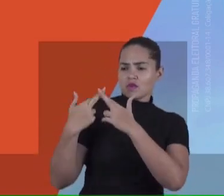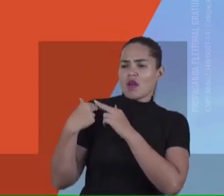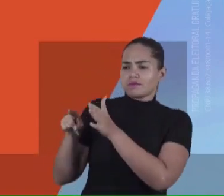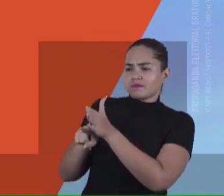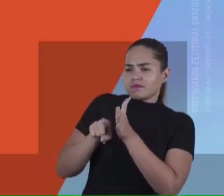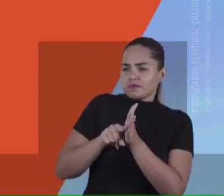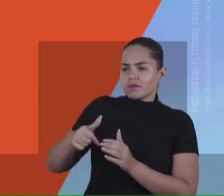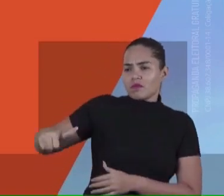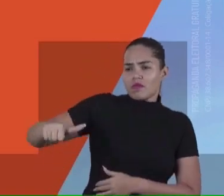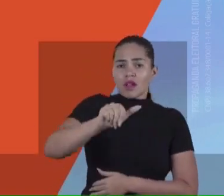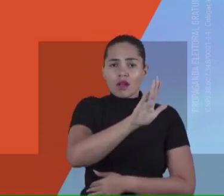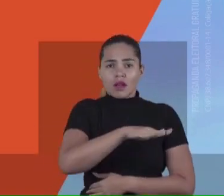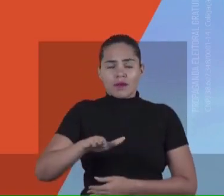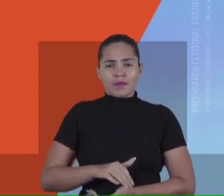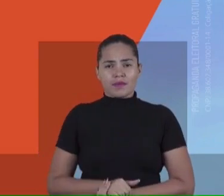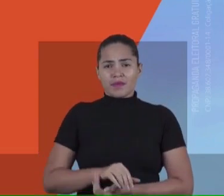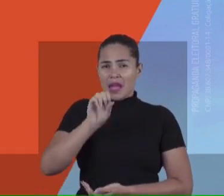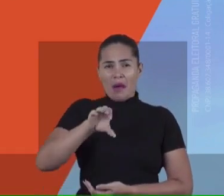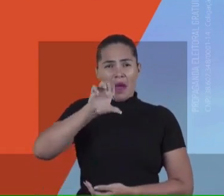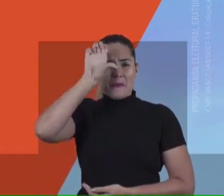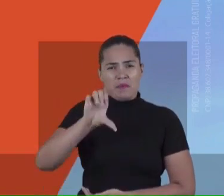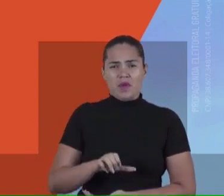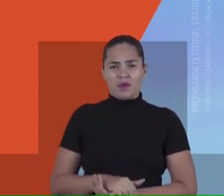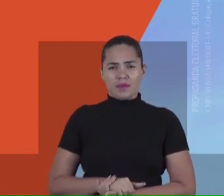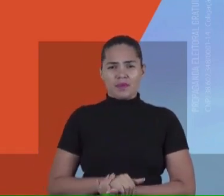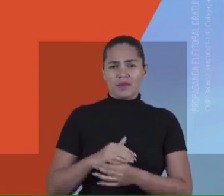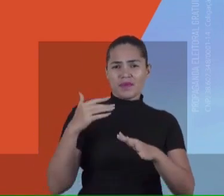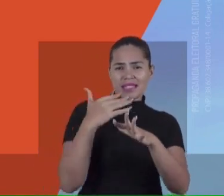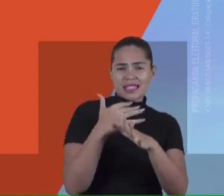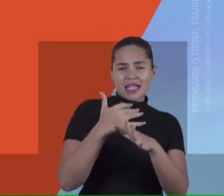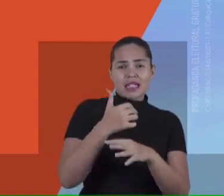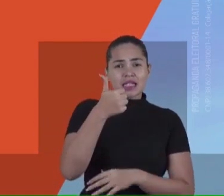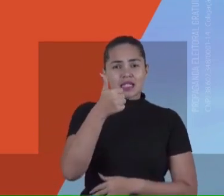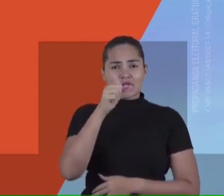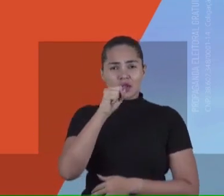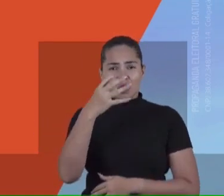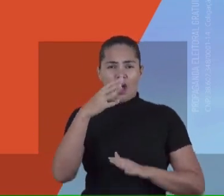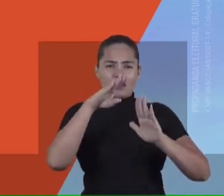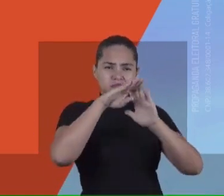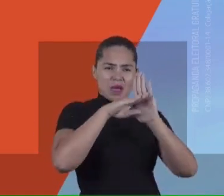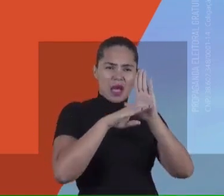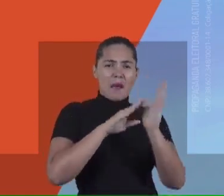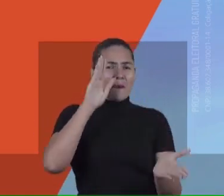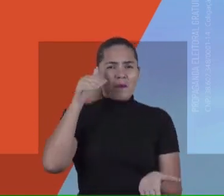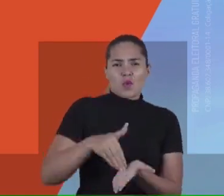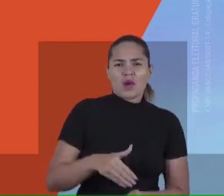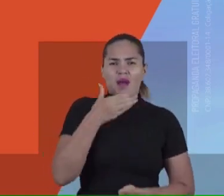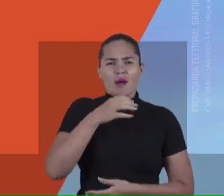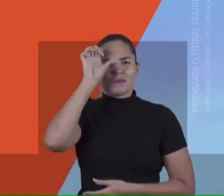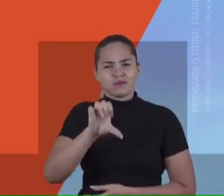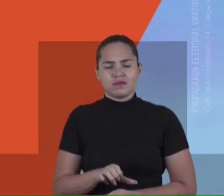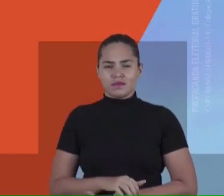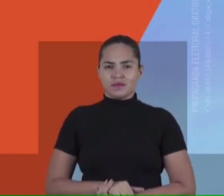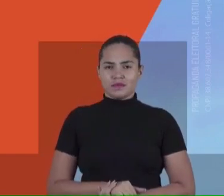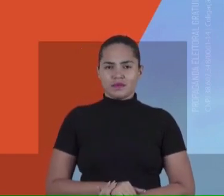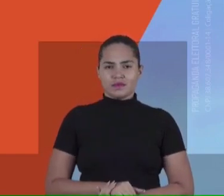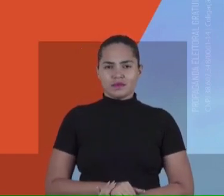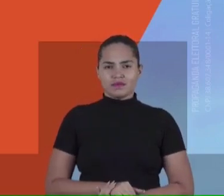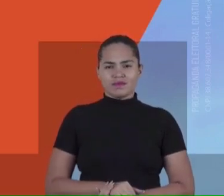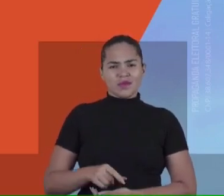No SPAES, que avalia o ensino das nossas crianças, Caucaia está em último lugar das